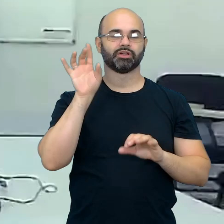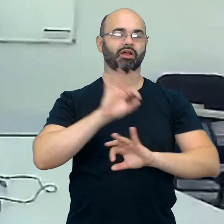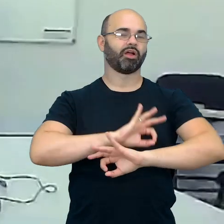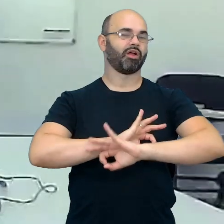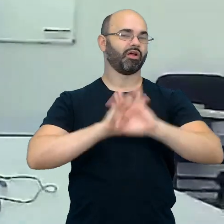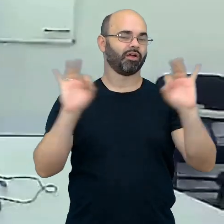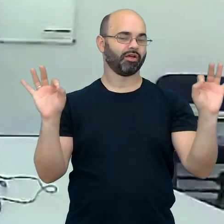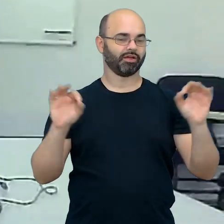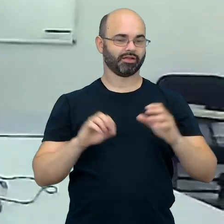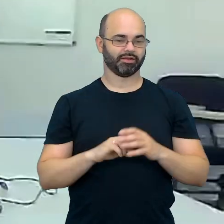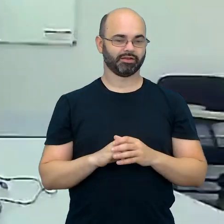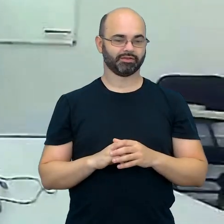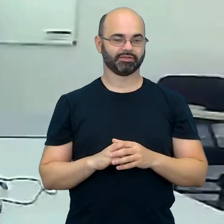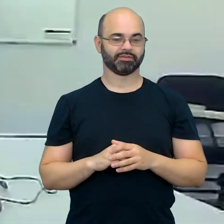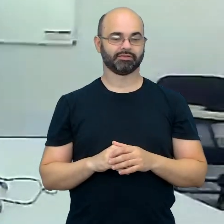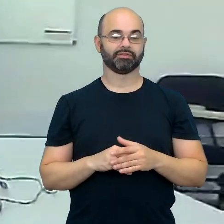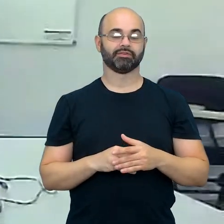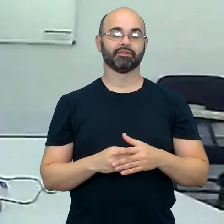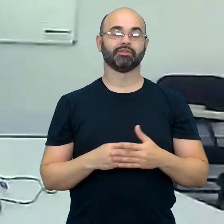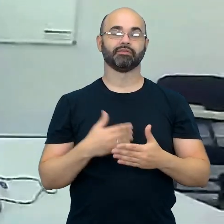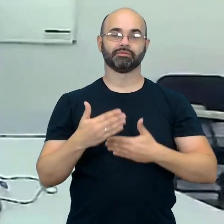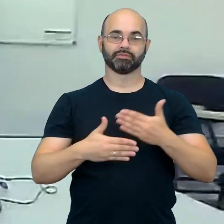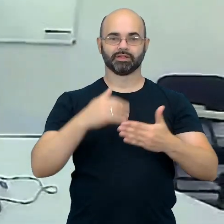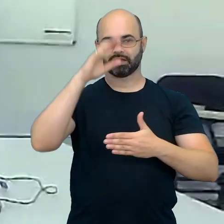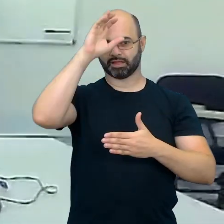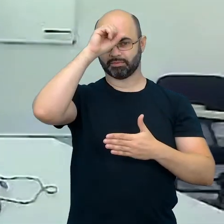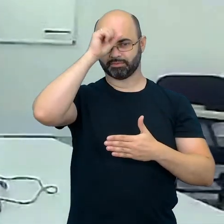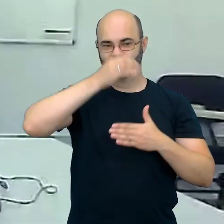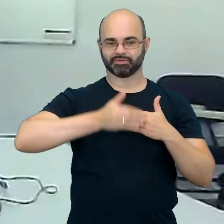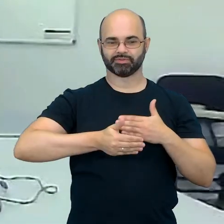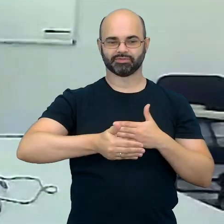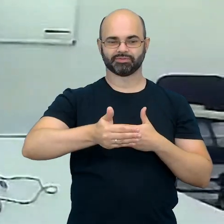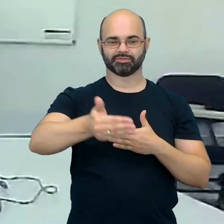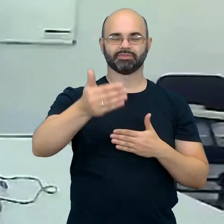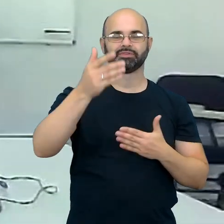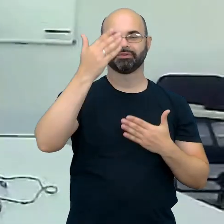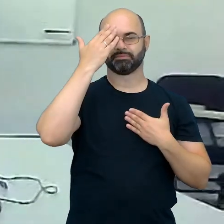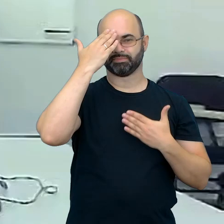né, uma excelente informação, um excelente desdobramento de pauta para todos